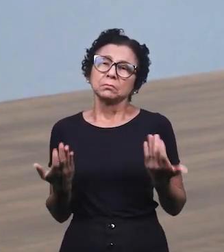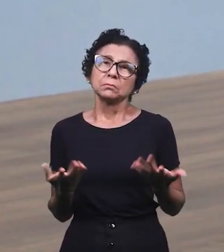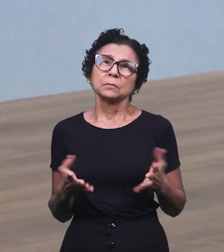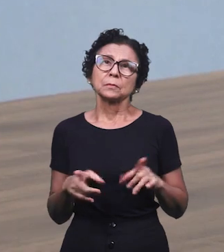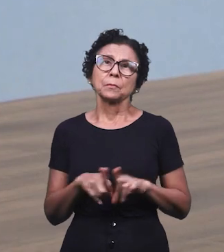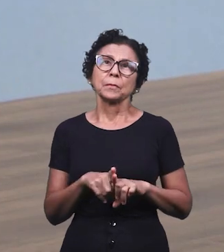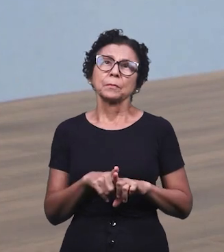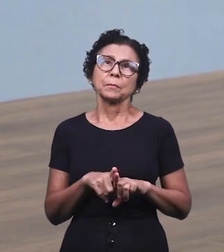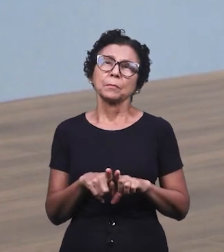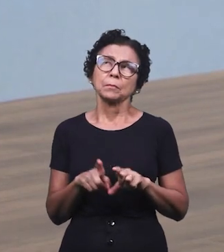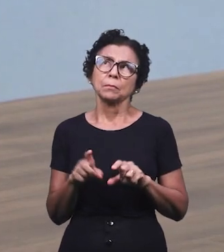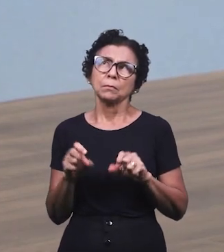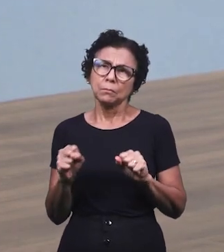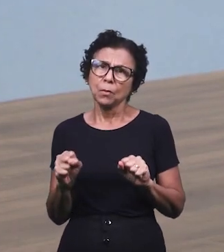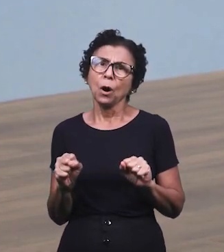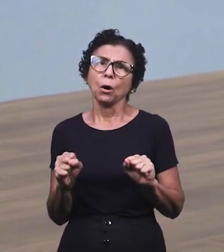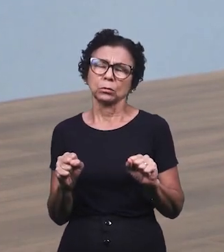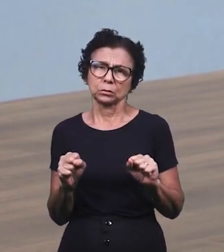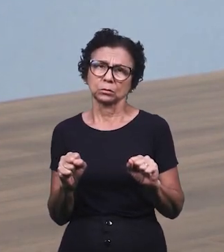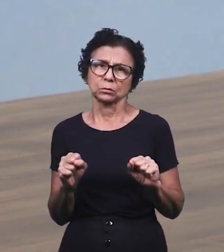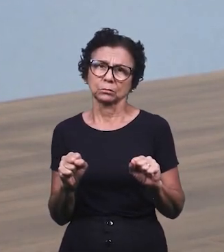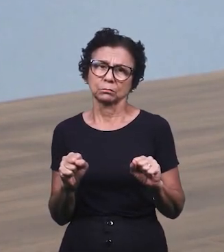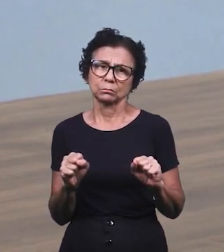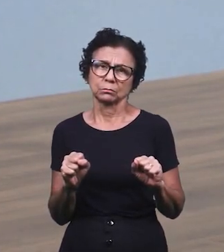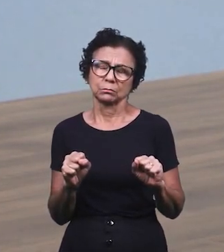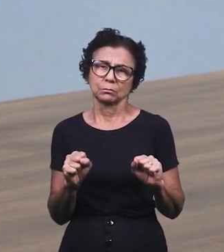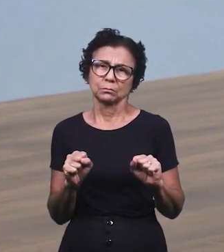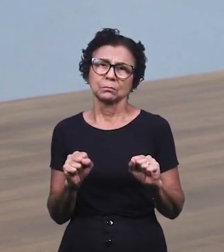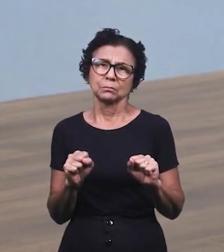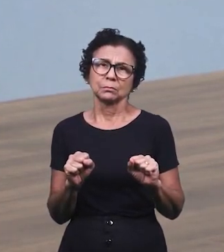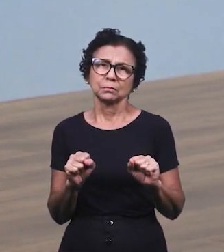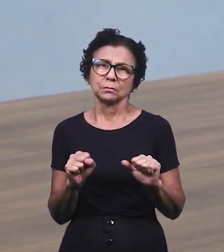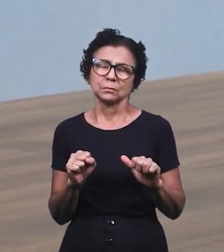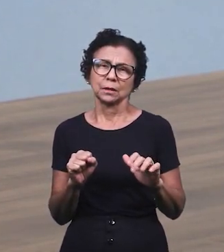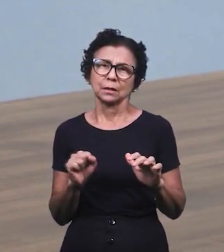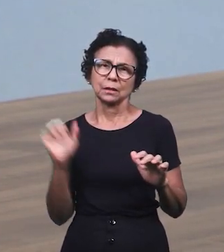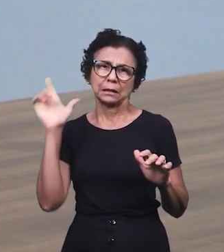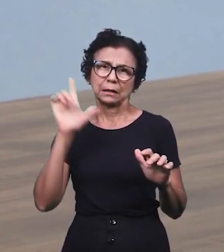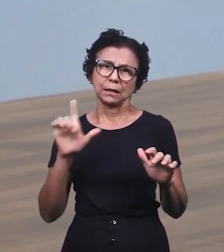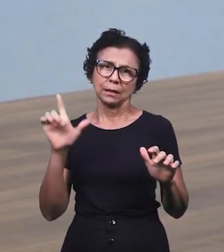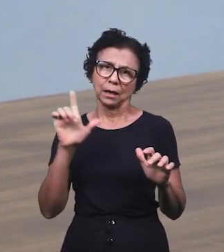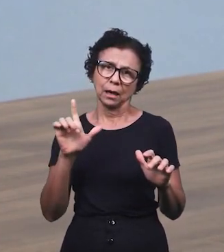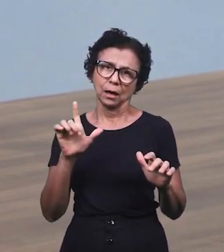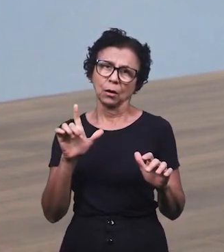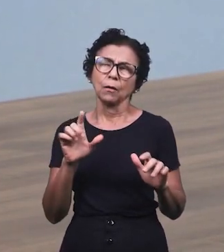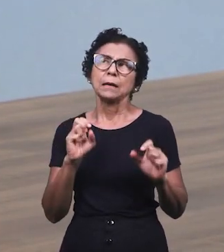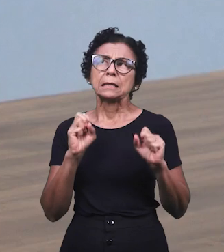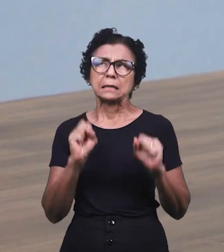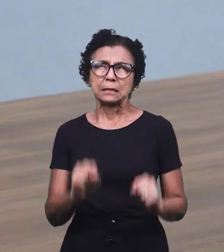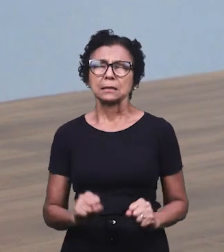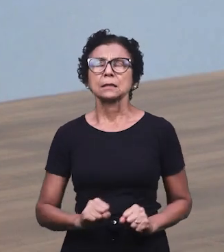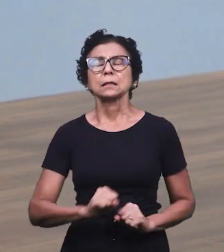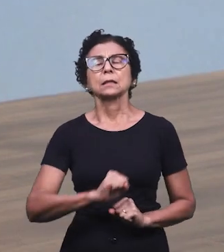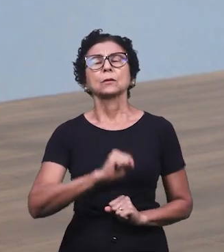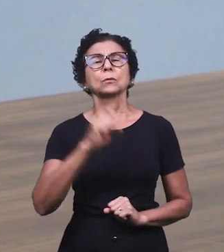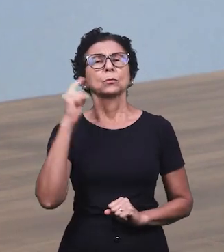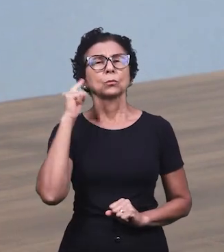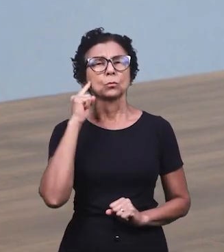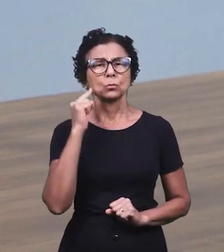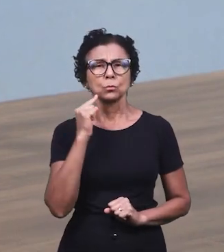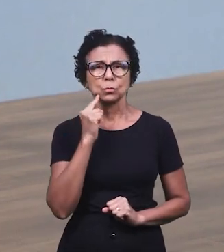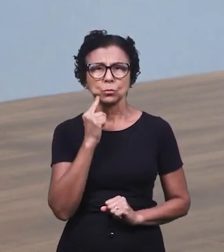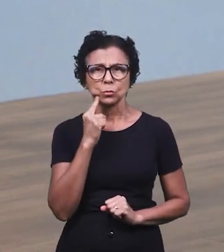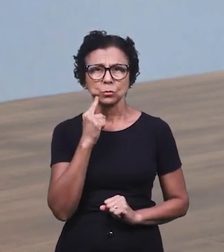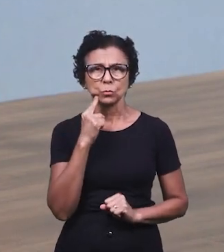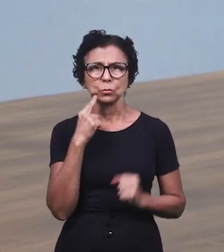interpretar assim? Posso, quando o surdo já for convertido, já entender essa linguagem,